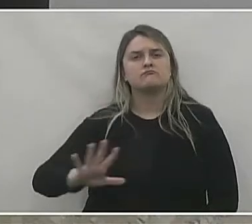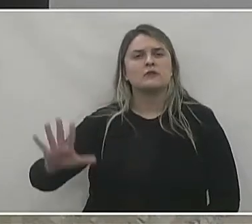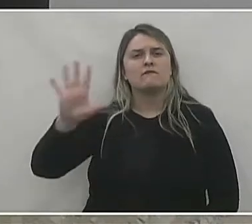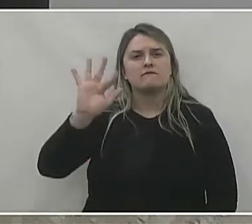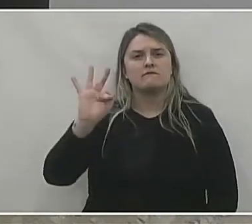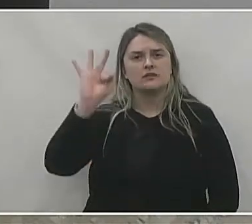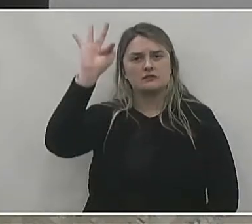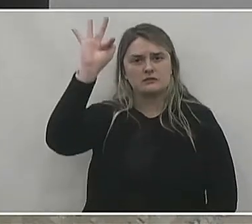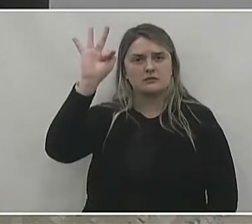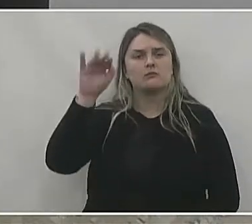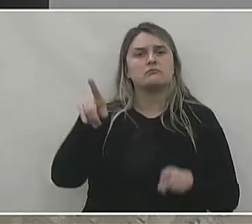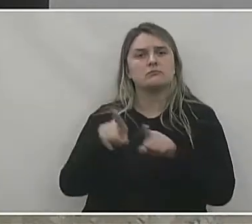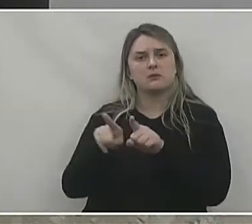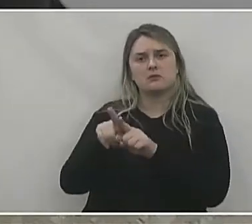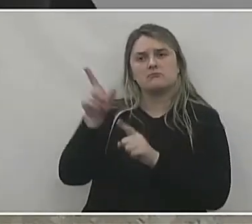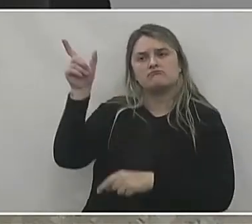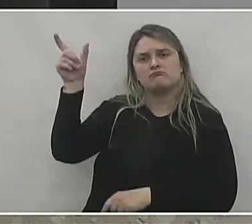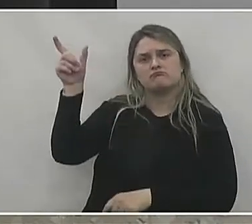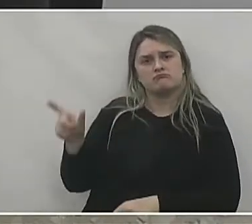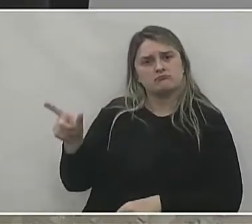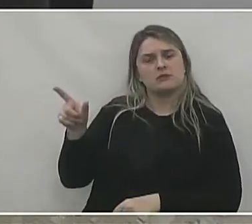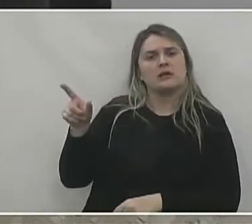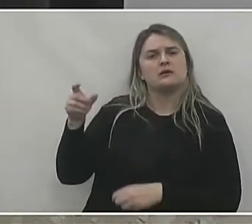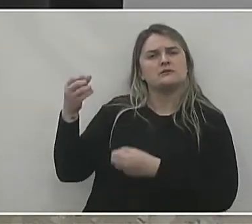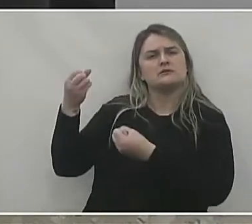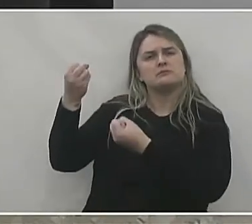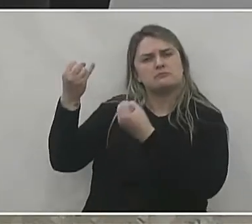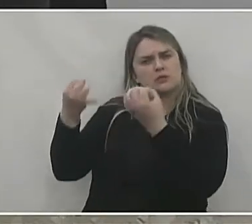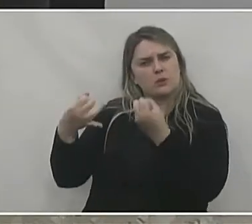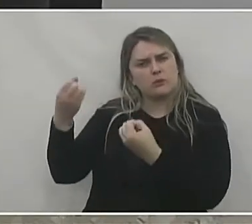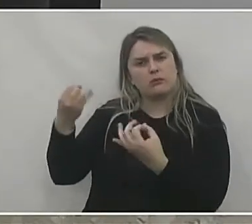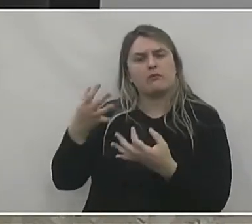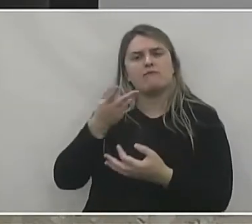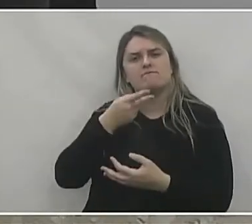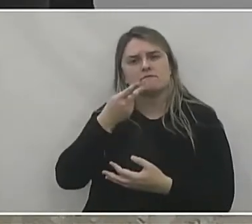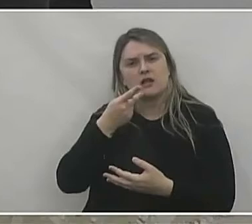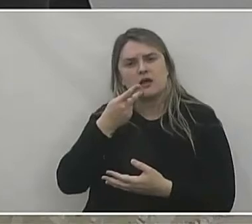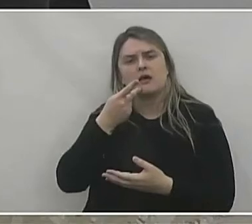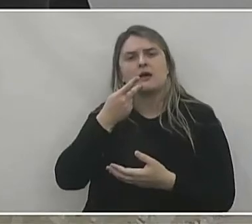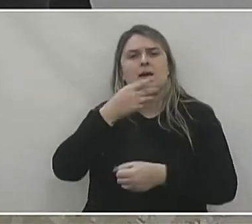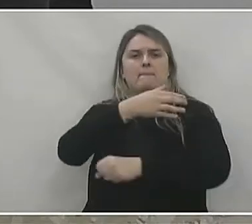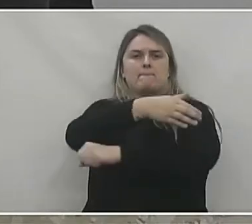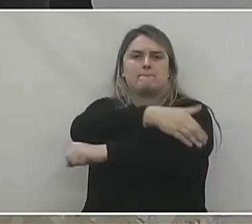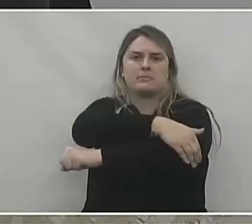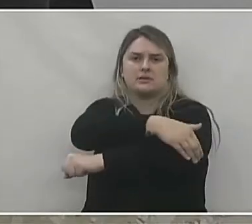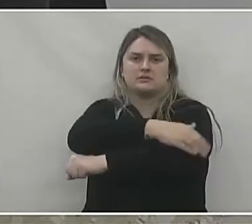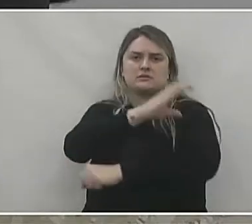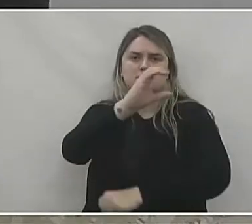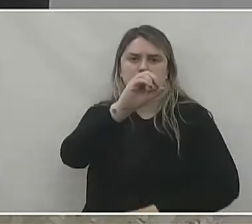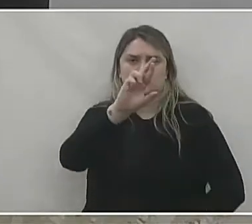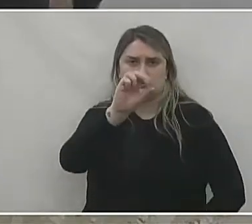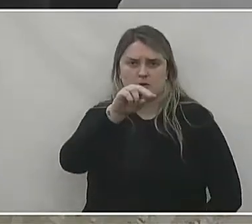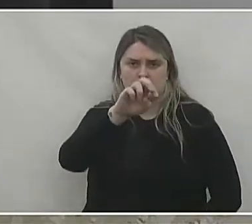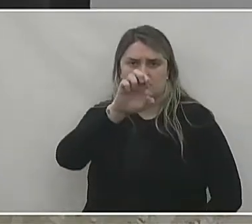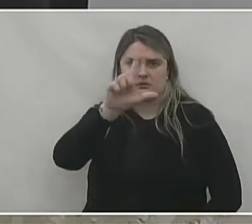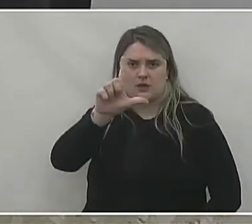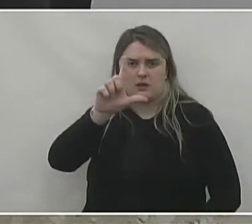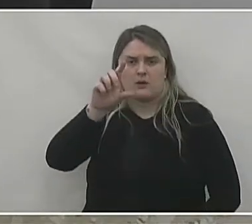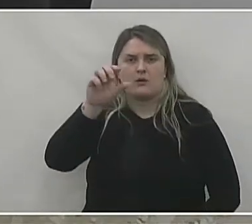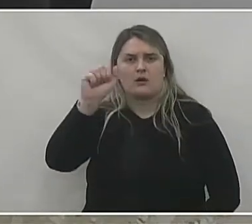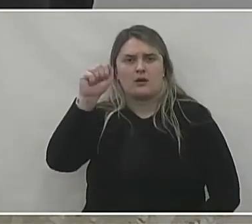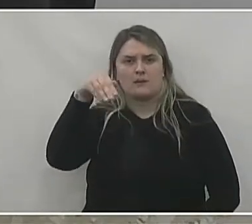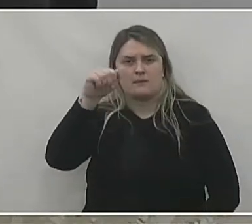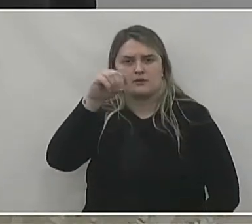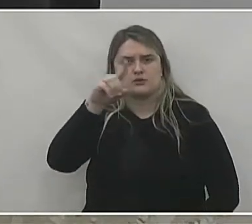nível federal também. O senhor, na sua fala, falou a respeito da Praça Coronel Amazonas, o marco